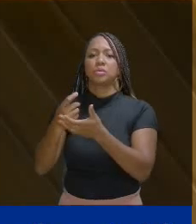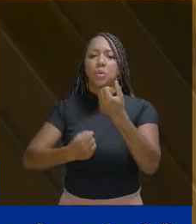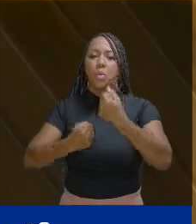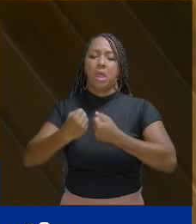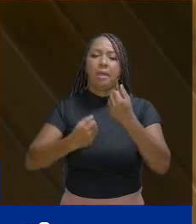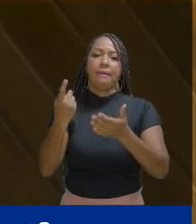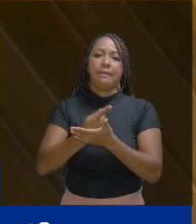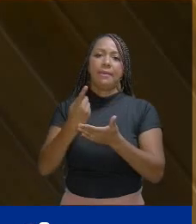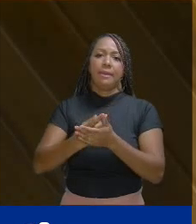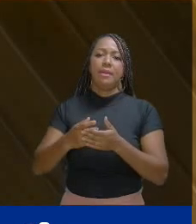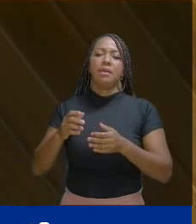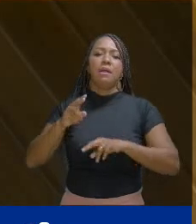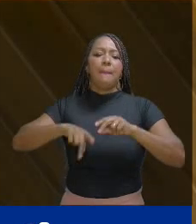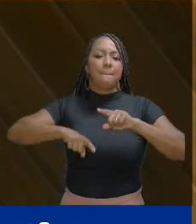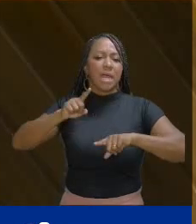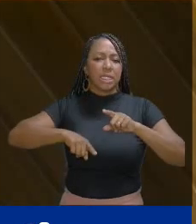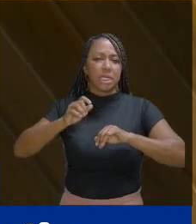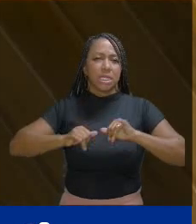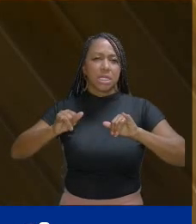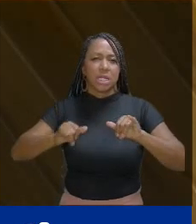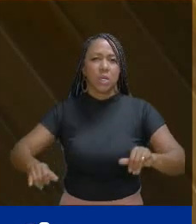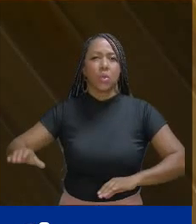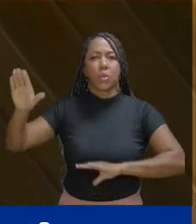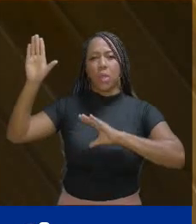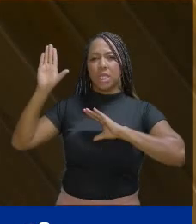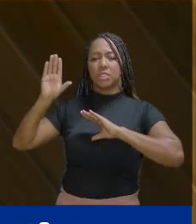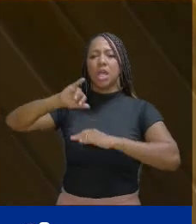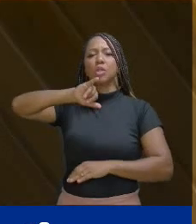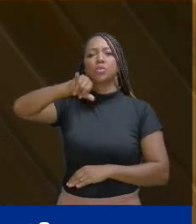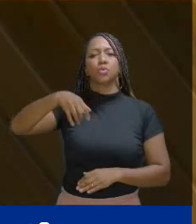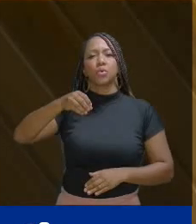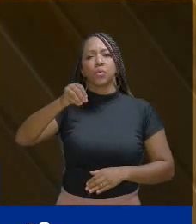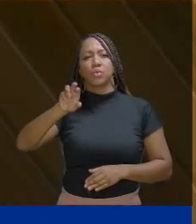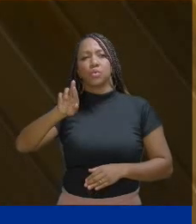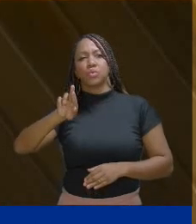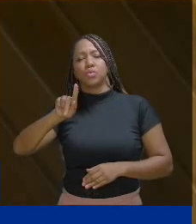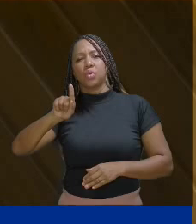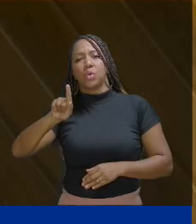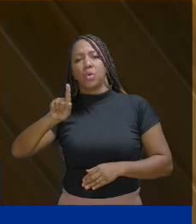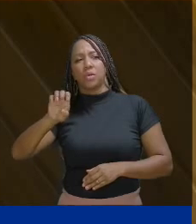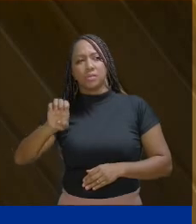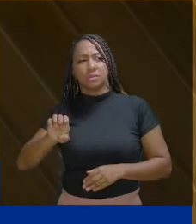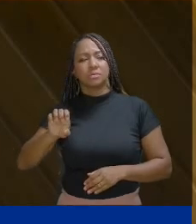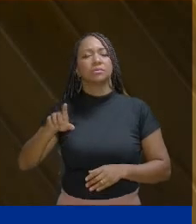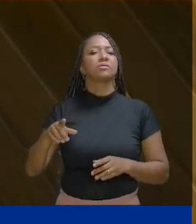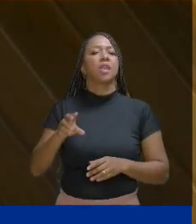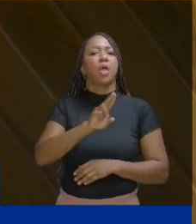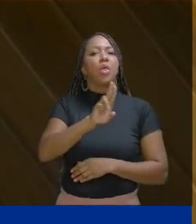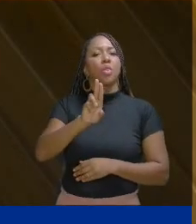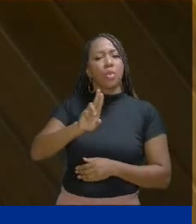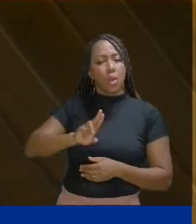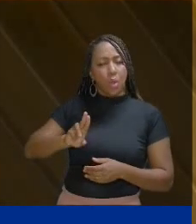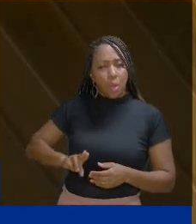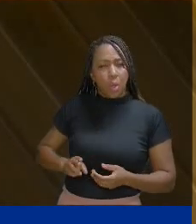portando material de campanha do candidato Jorge Amanajás, além de listas contendo